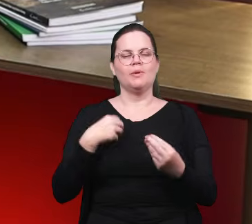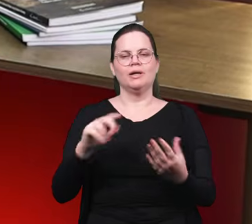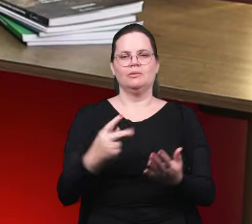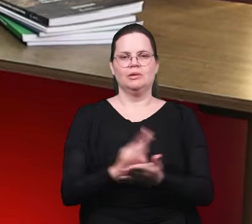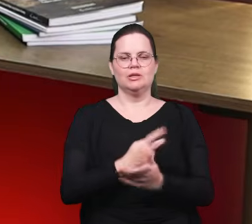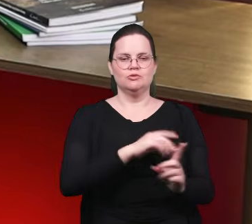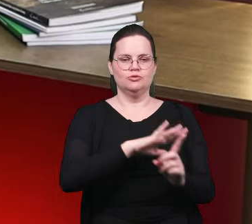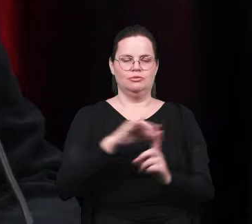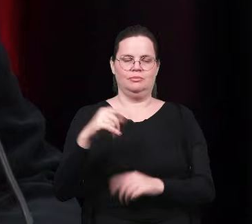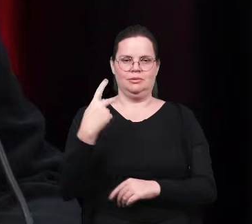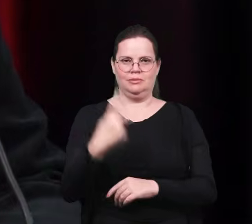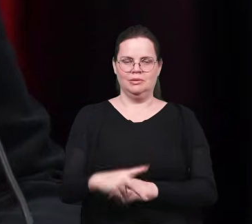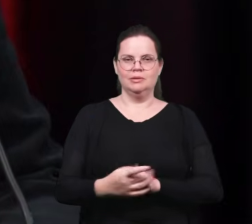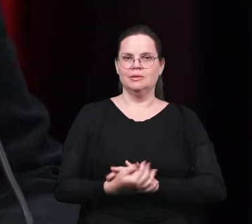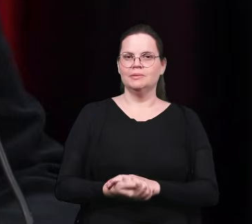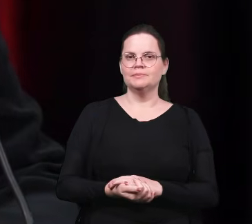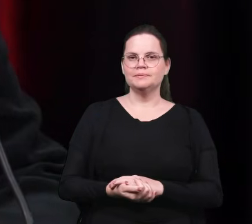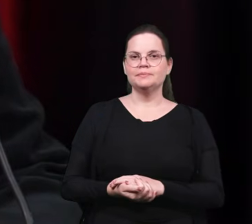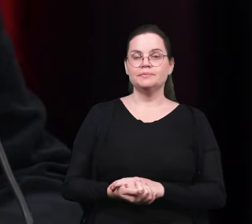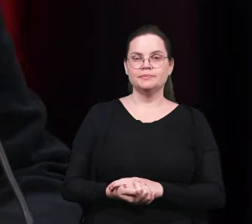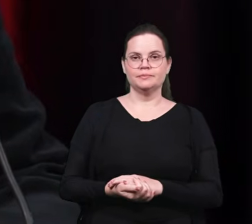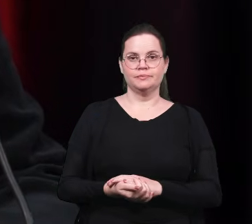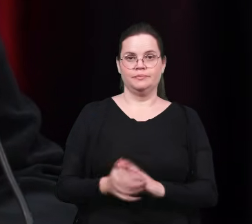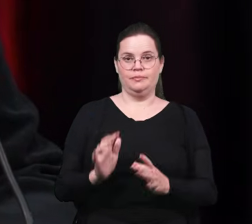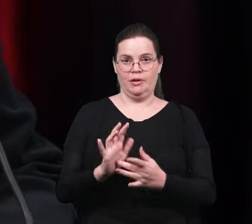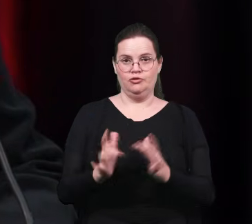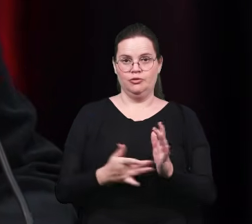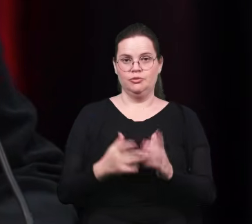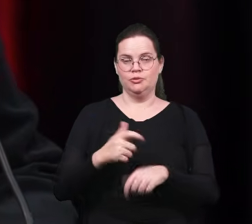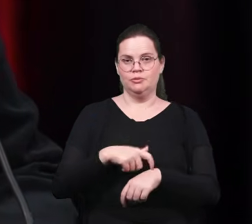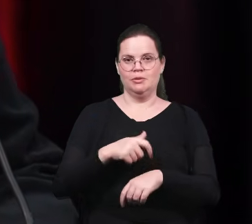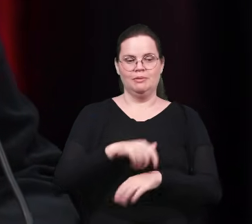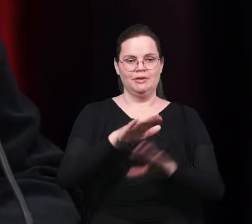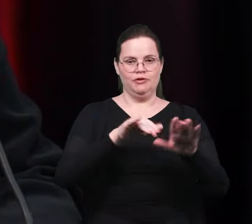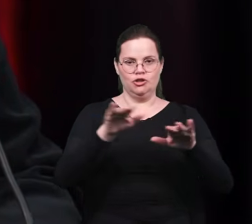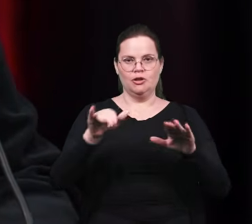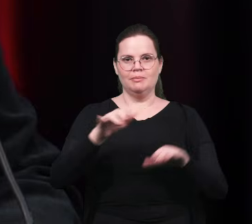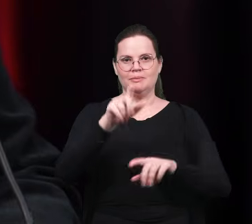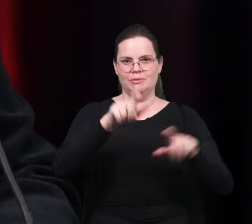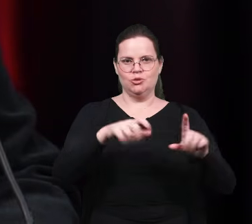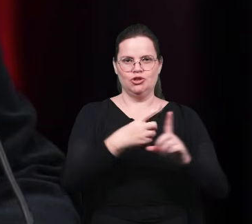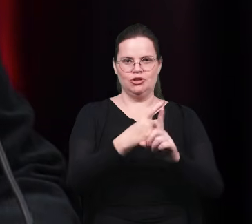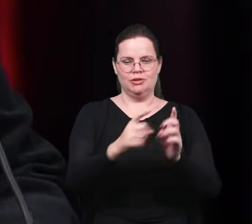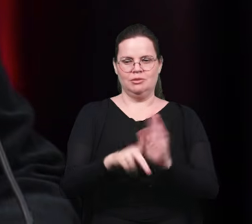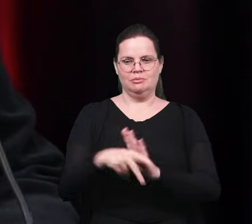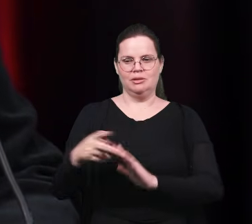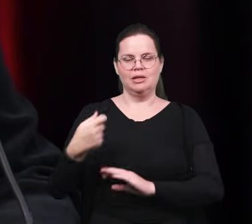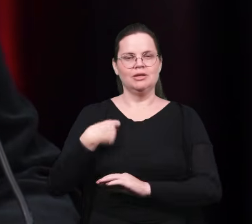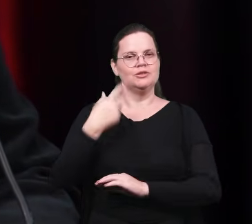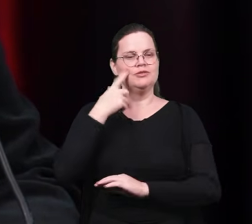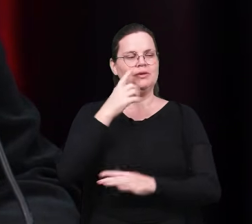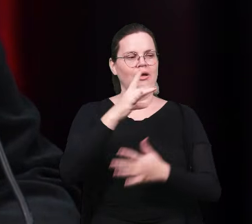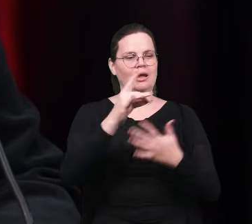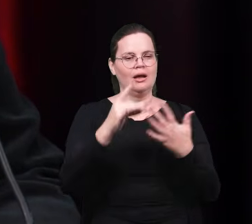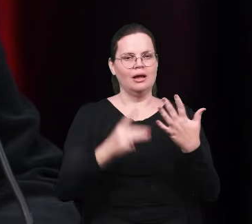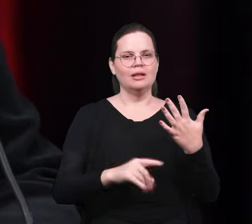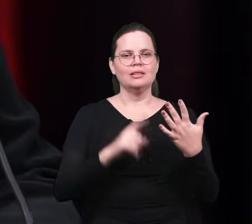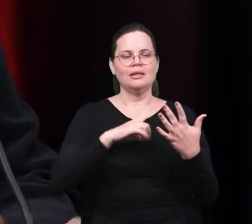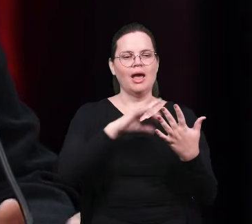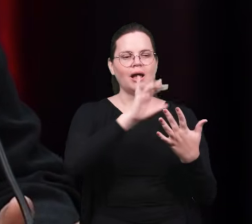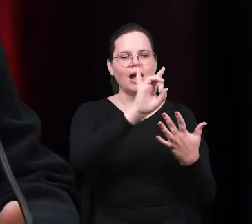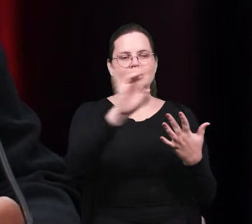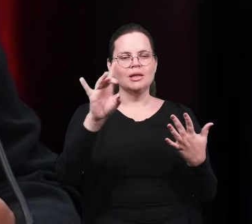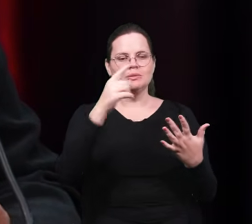para nós, né? Sim. E Jesus, quando chama seus discípulos, nós vemos que cada um deles no seu perfil,